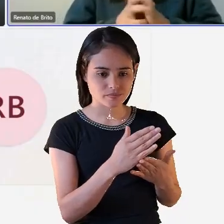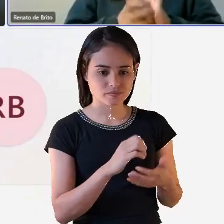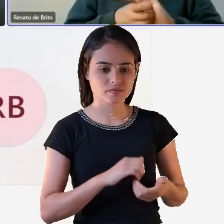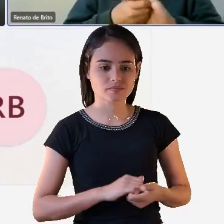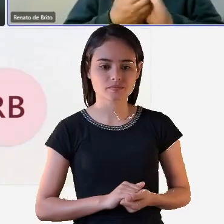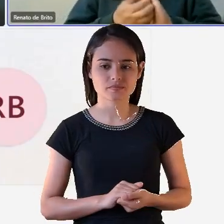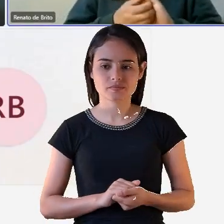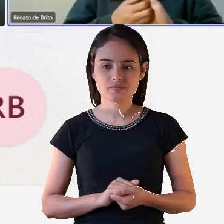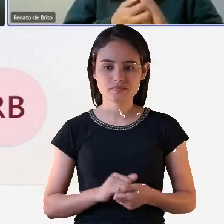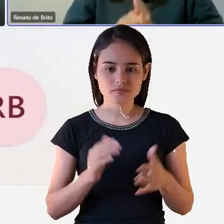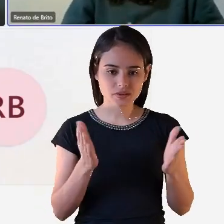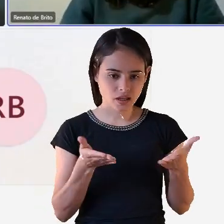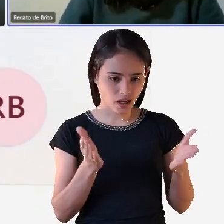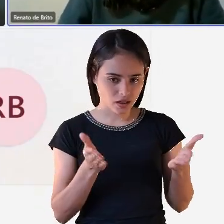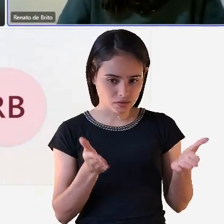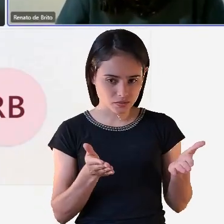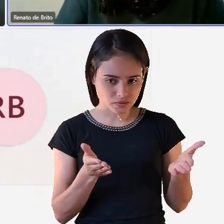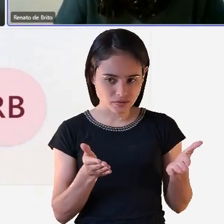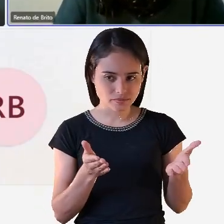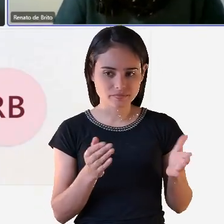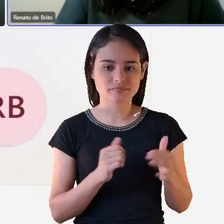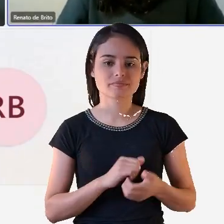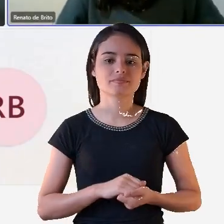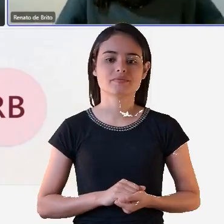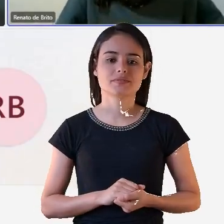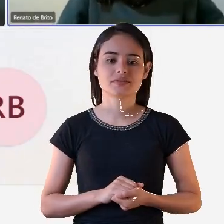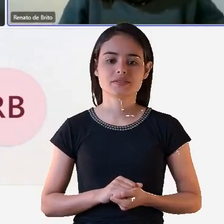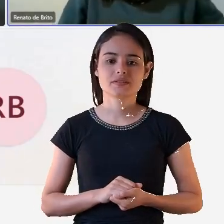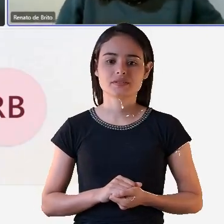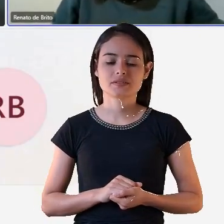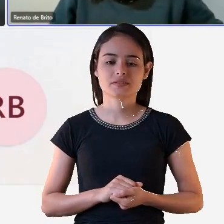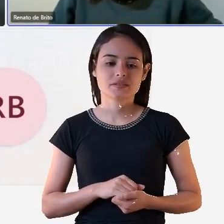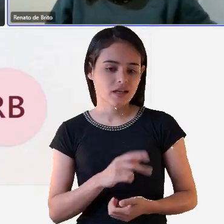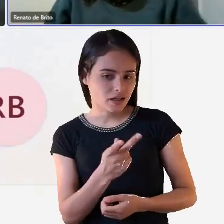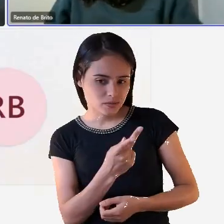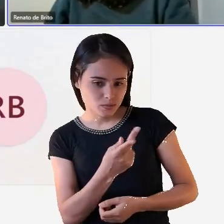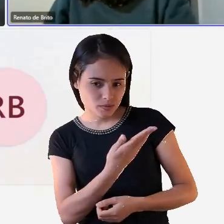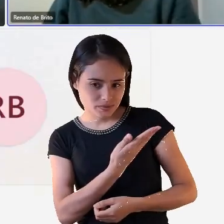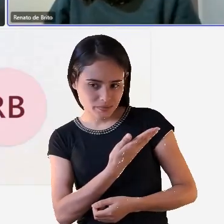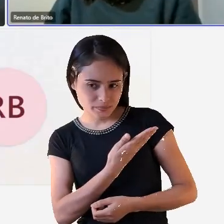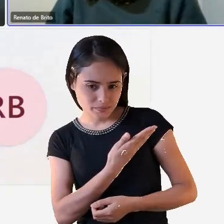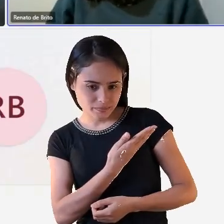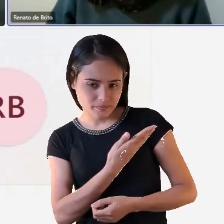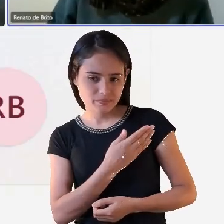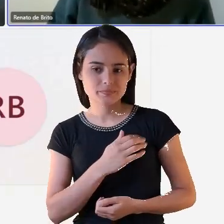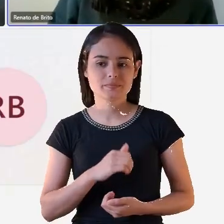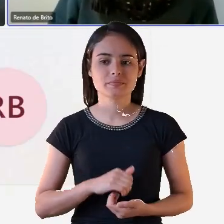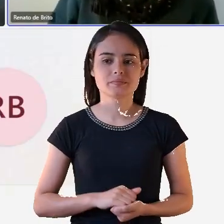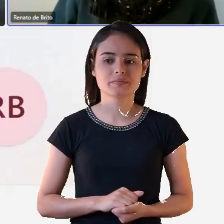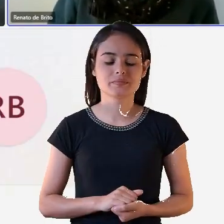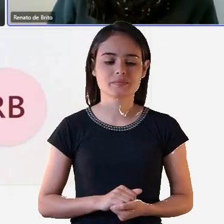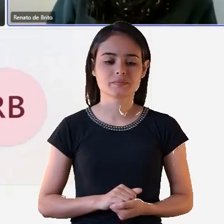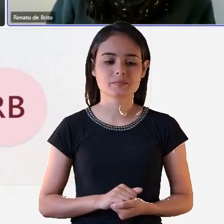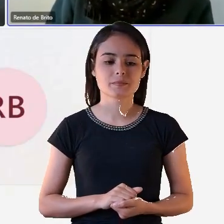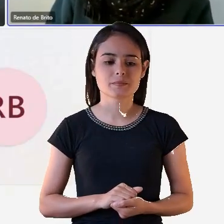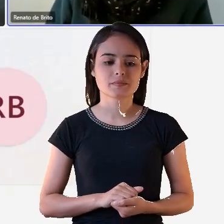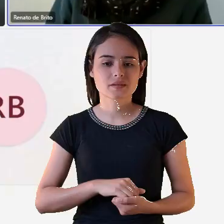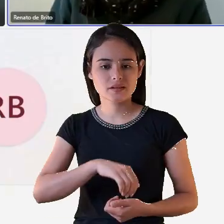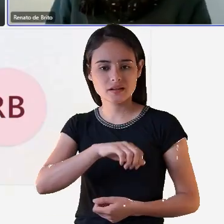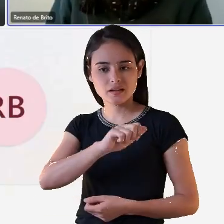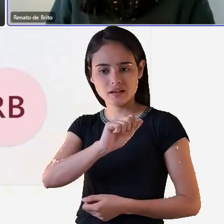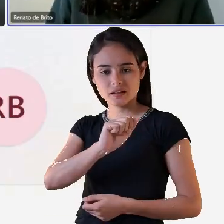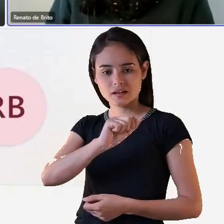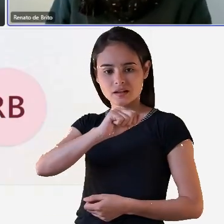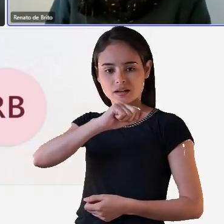apresentação, então, para a reapresentação dessas nossas amigas já tradicionais na programação da feira, Amanda Crispim e Aline